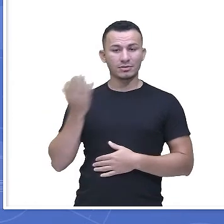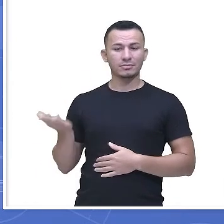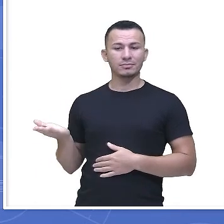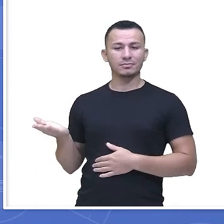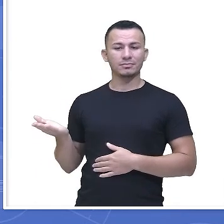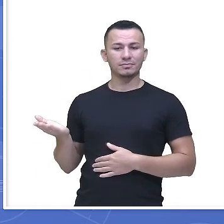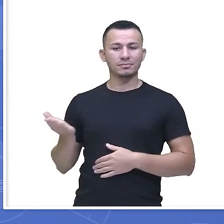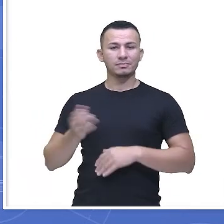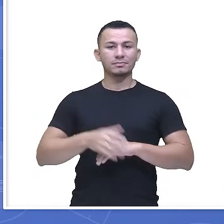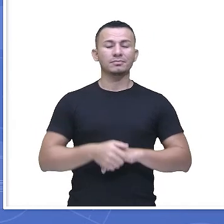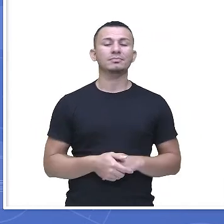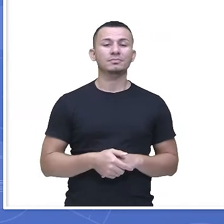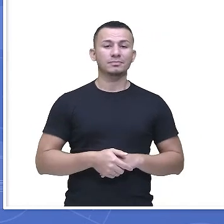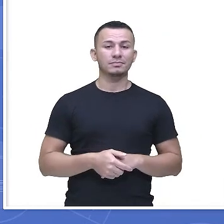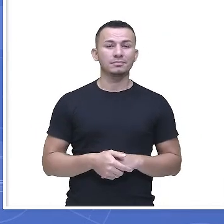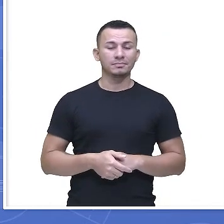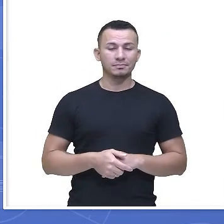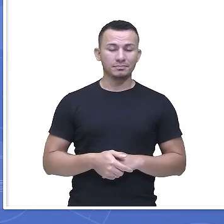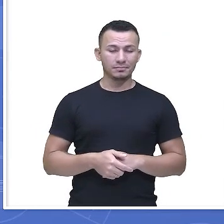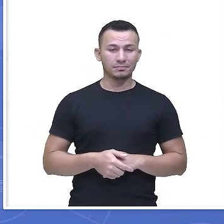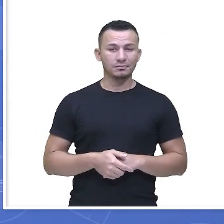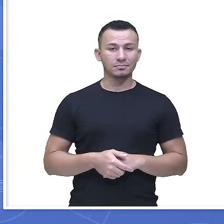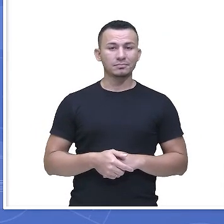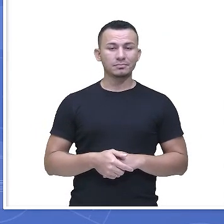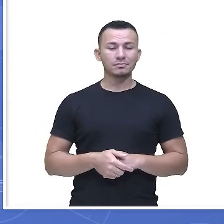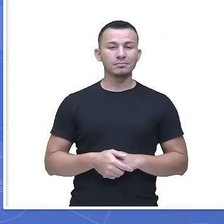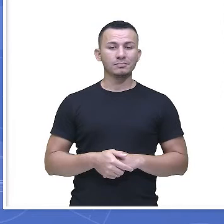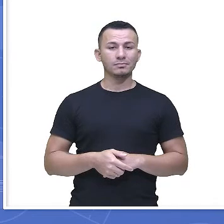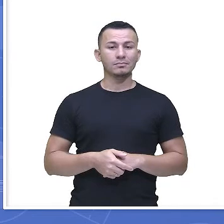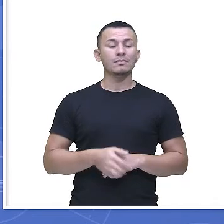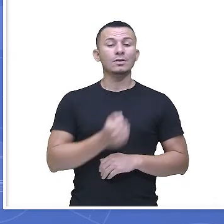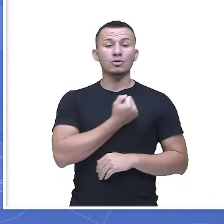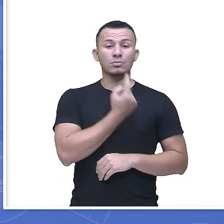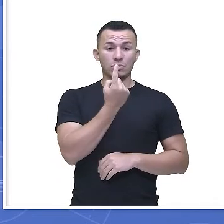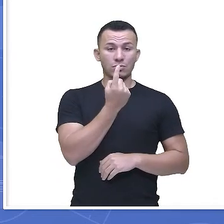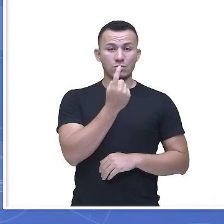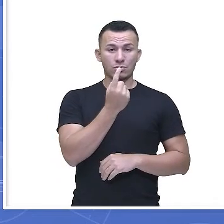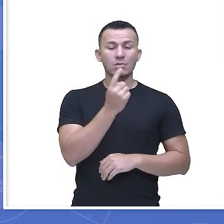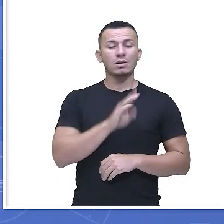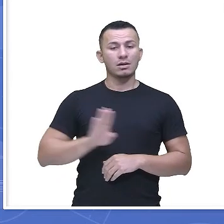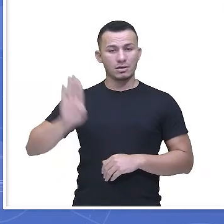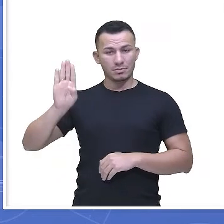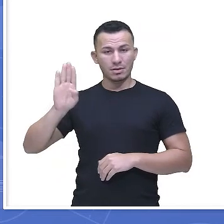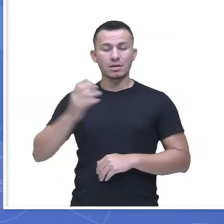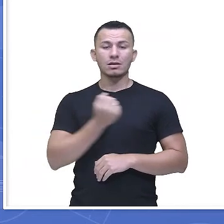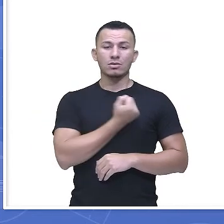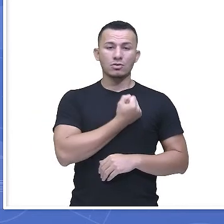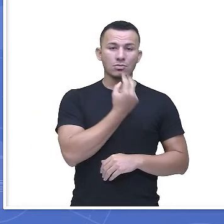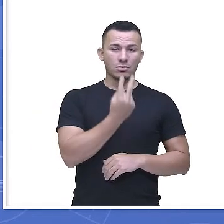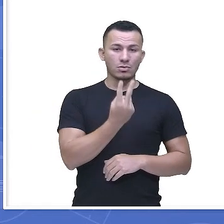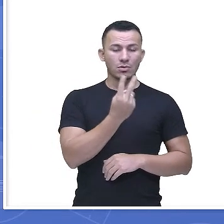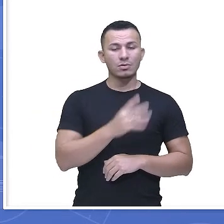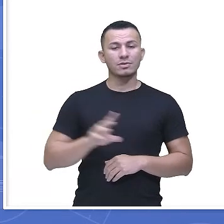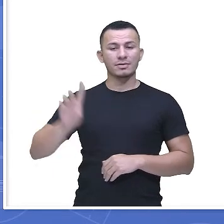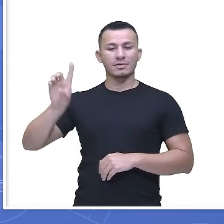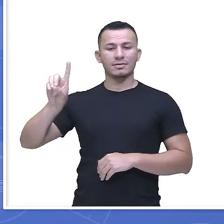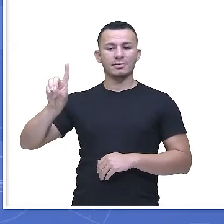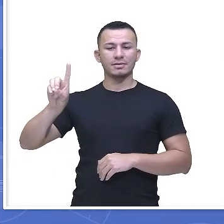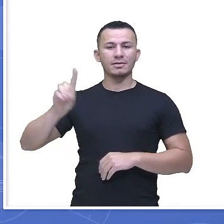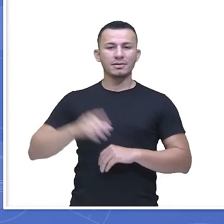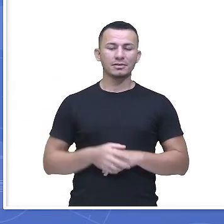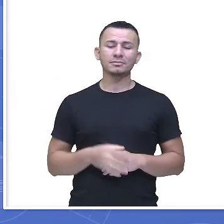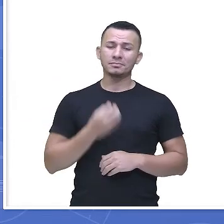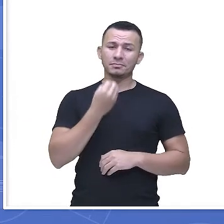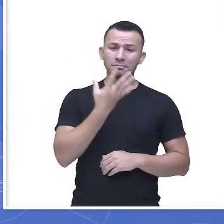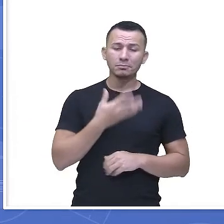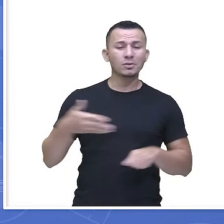José, respondeu que é uma questão, a questão 1 é a letra B e a questão 2 é a letra D. Muito bem,